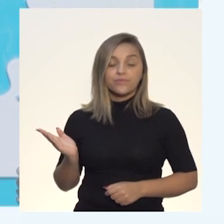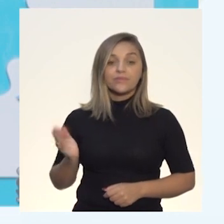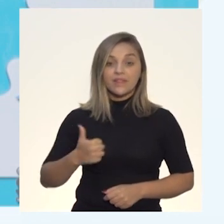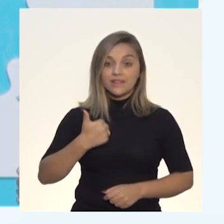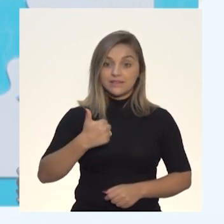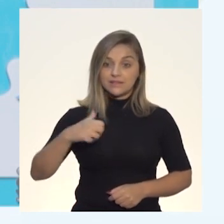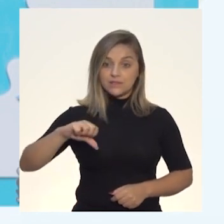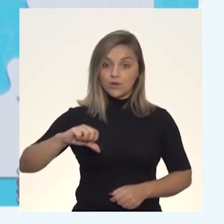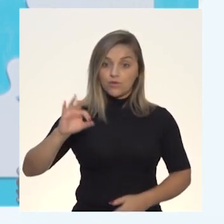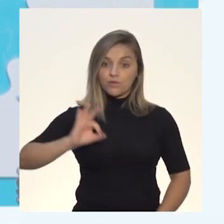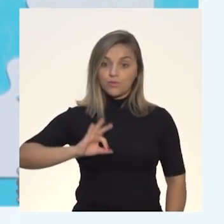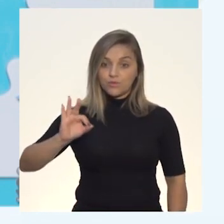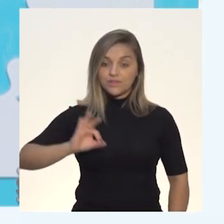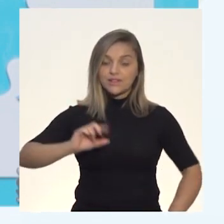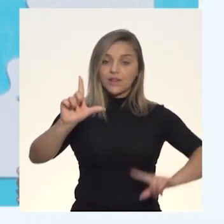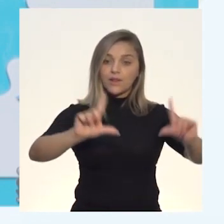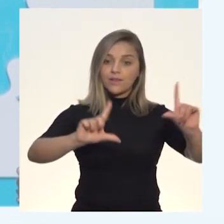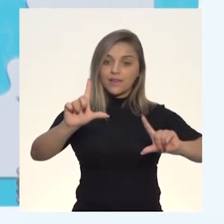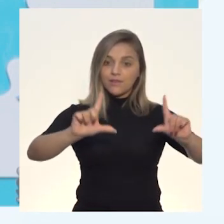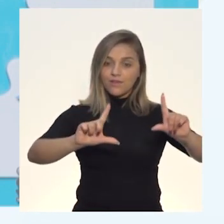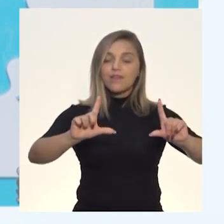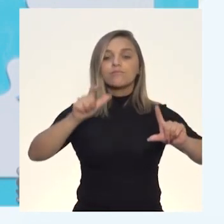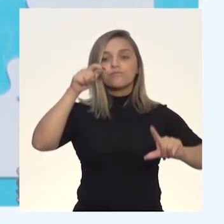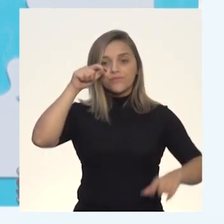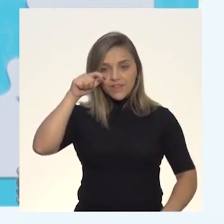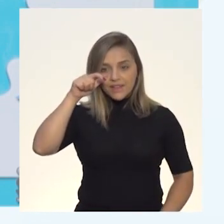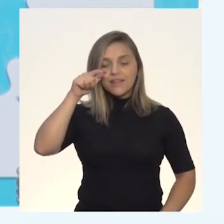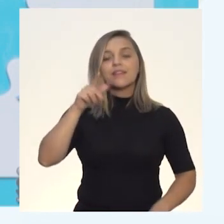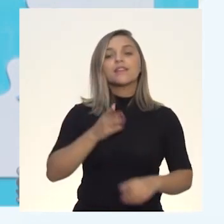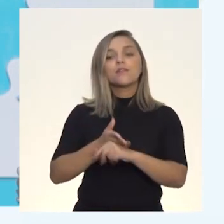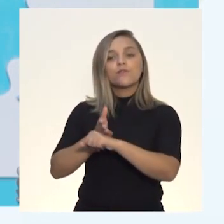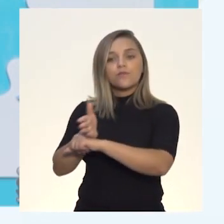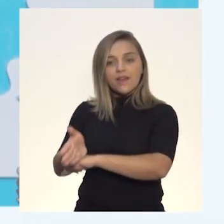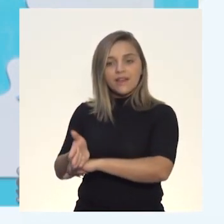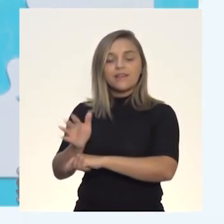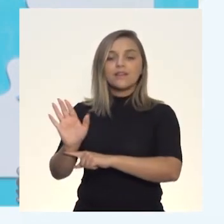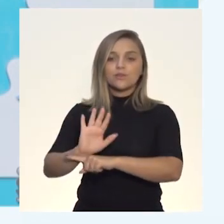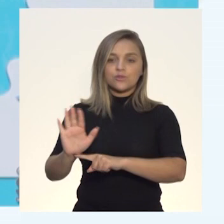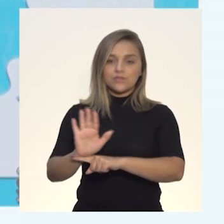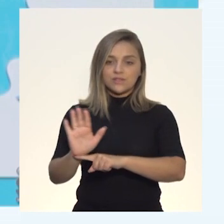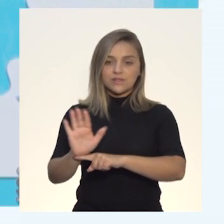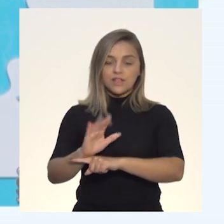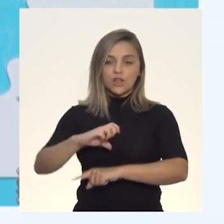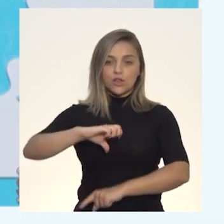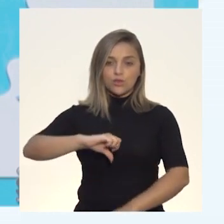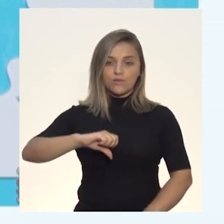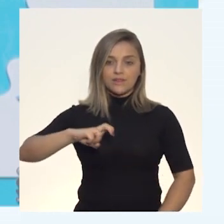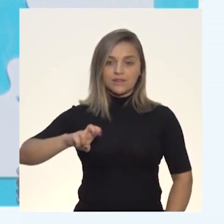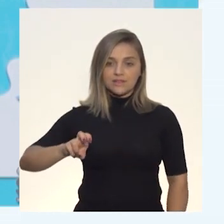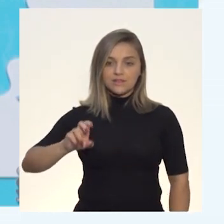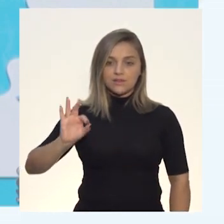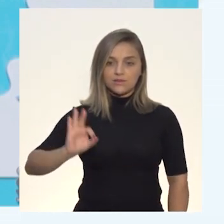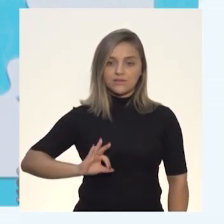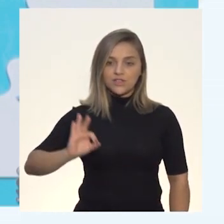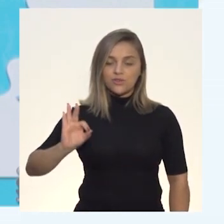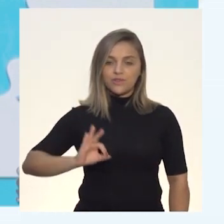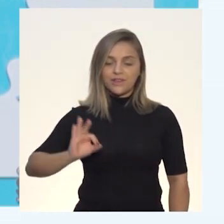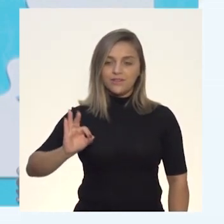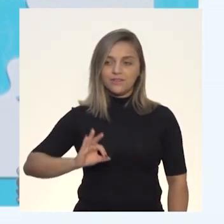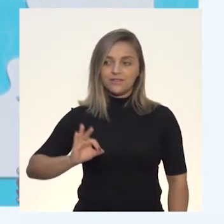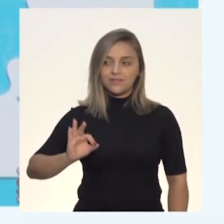filmes na TV vão ao cinema. E 95% dos que foram ao